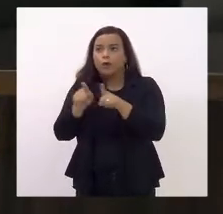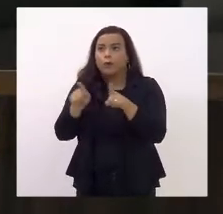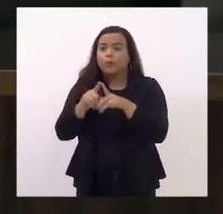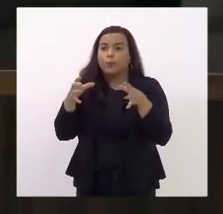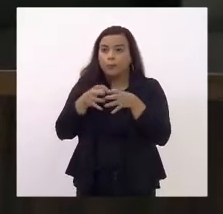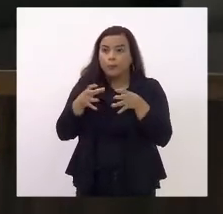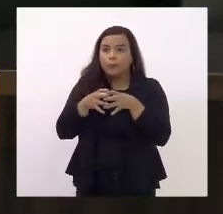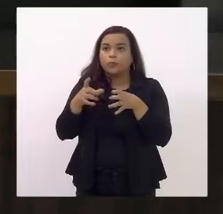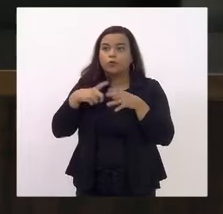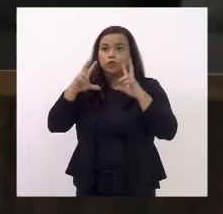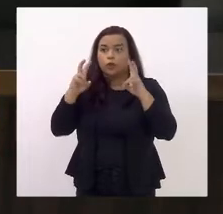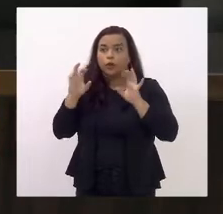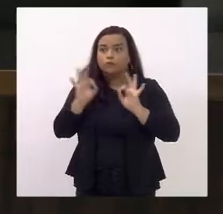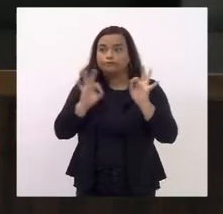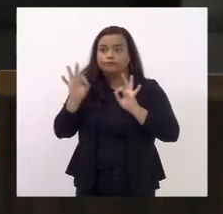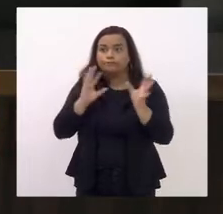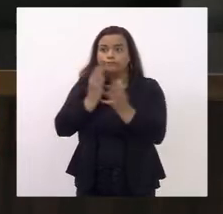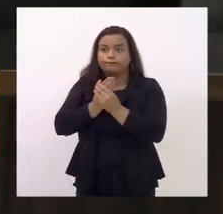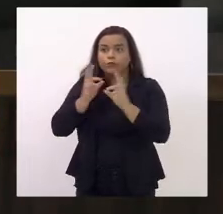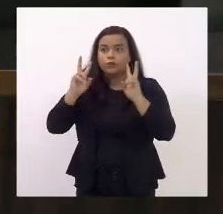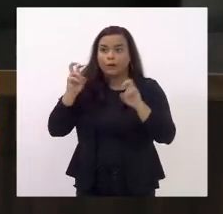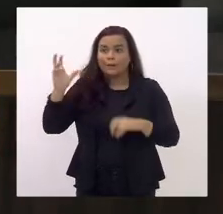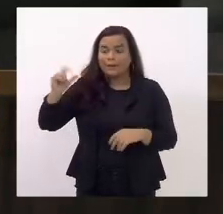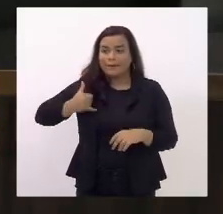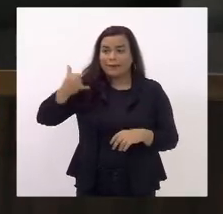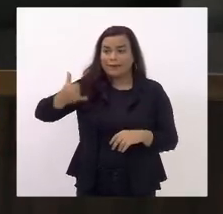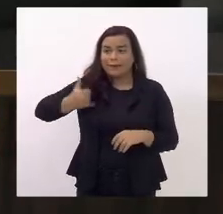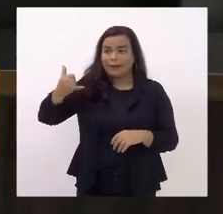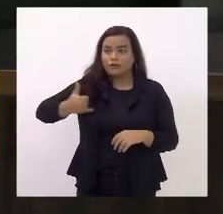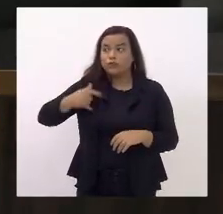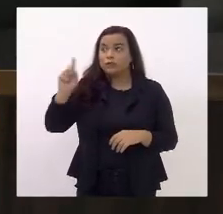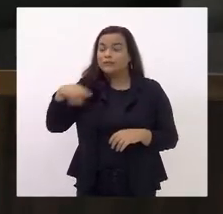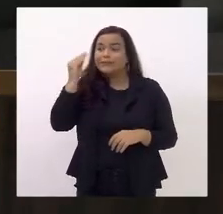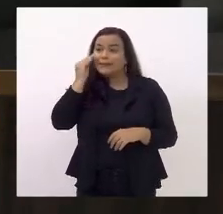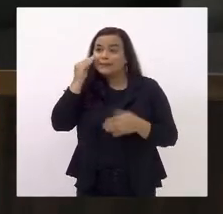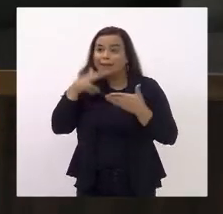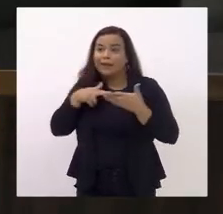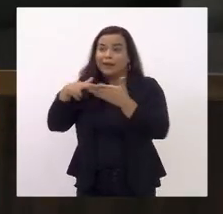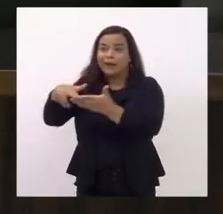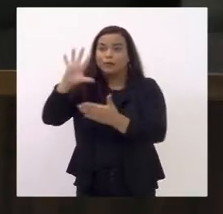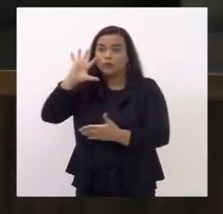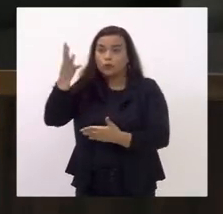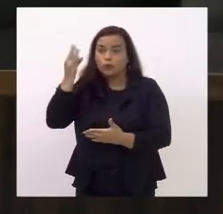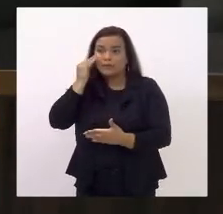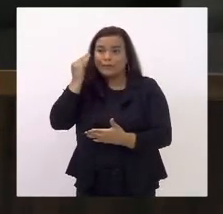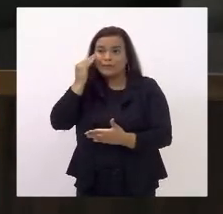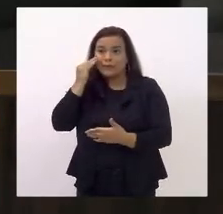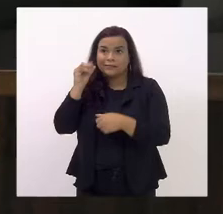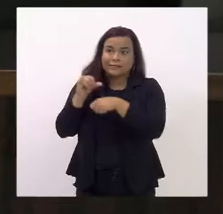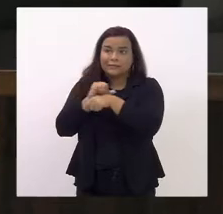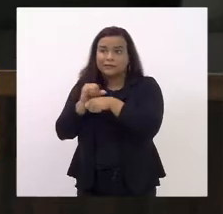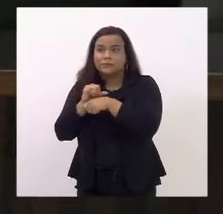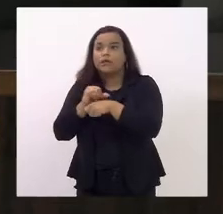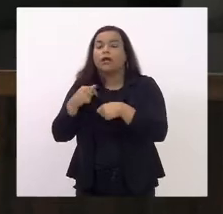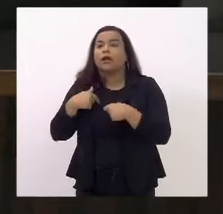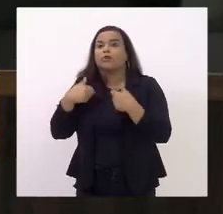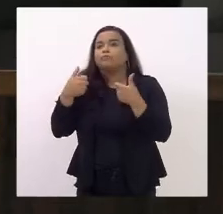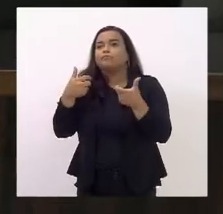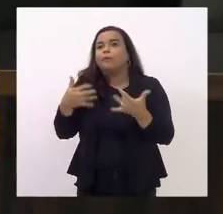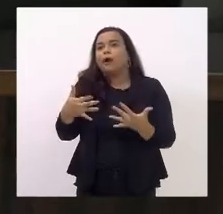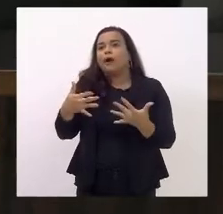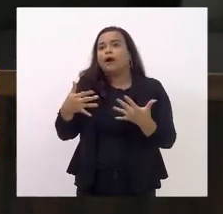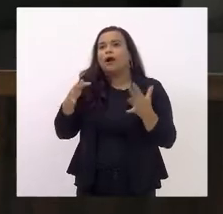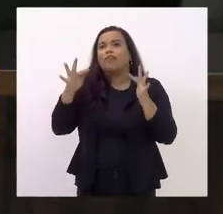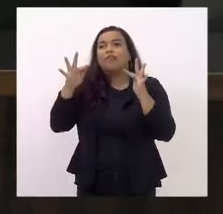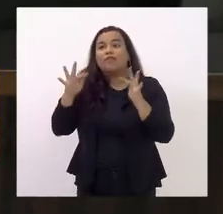de trânsito e julgado de idade. Então a gente vai tentar encaminhar para tentar uma solução. Eu não vou dizer